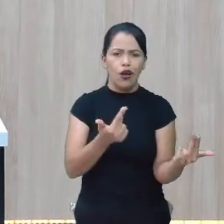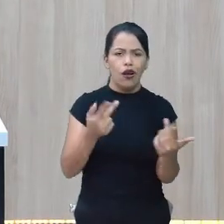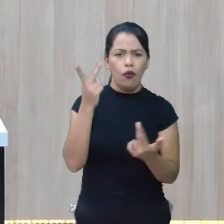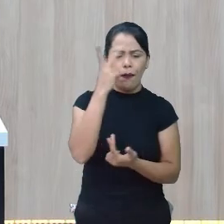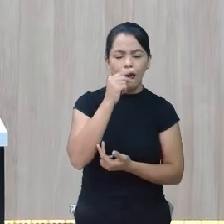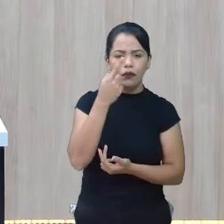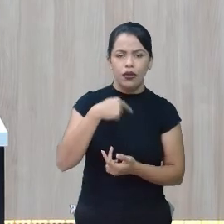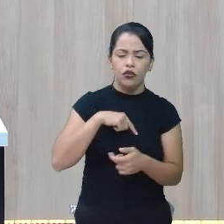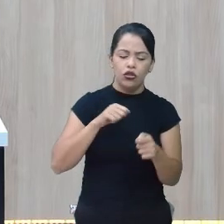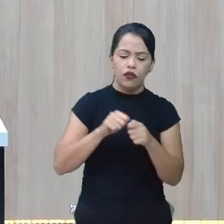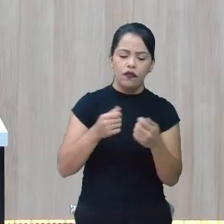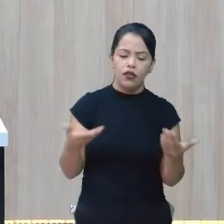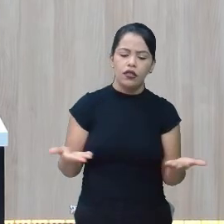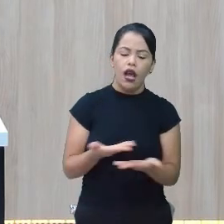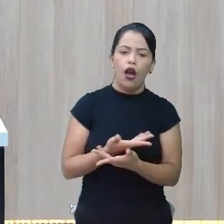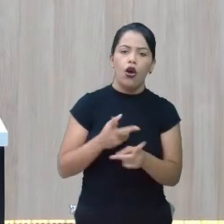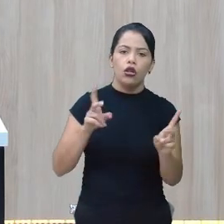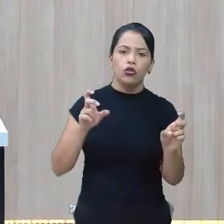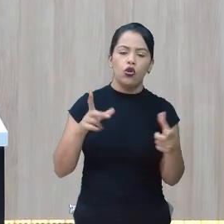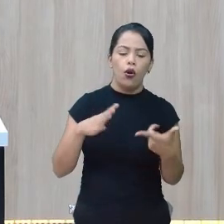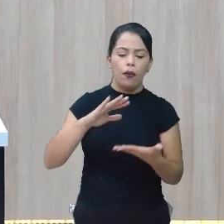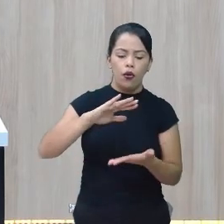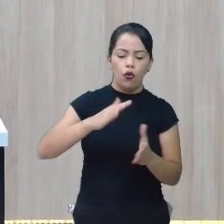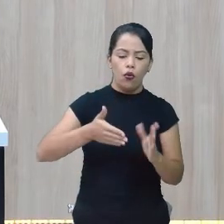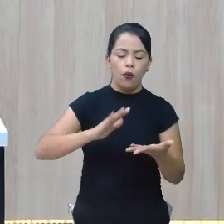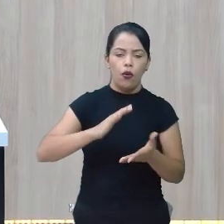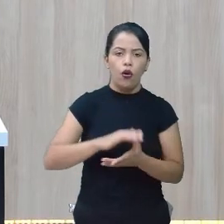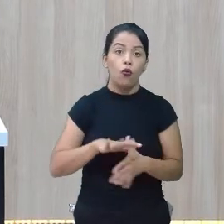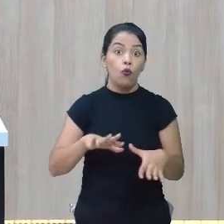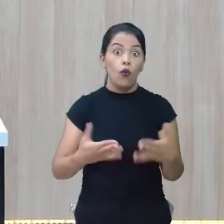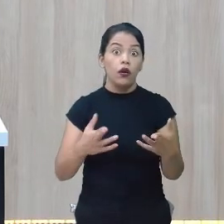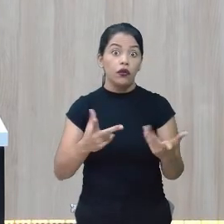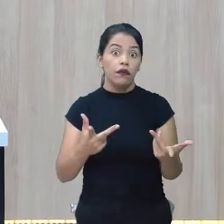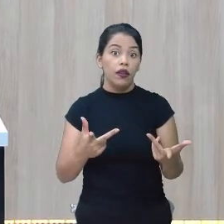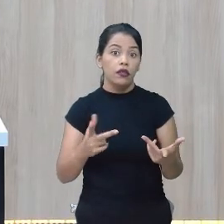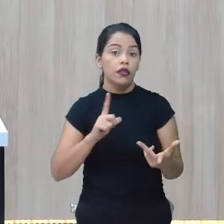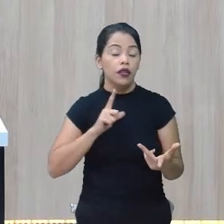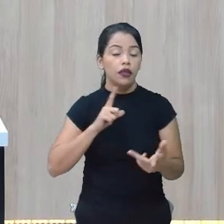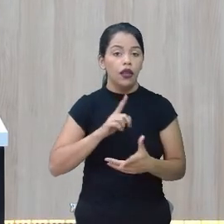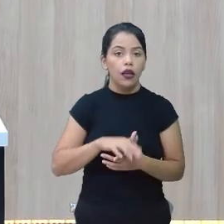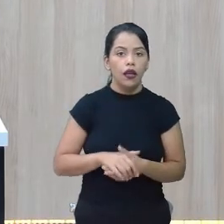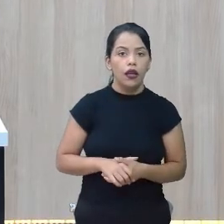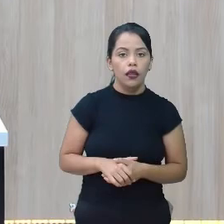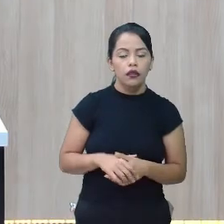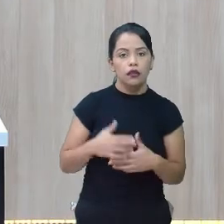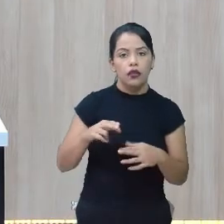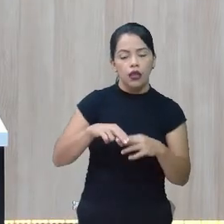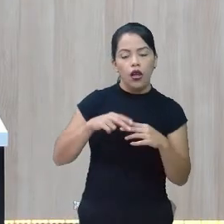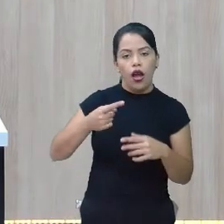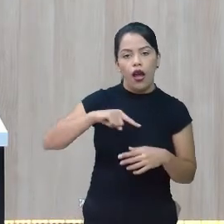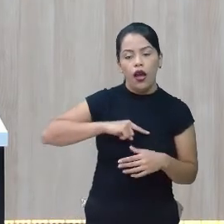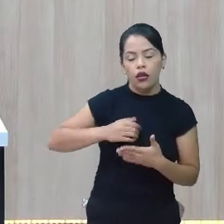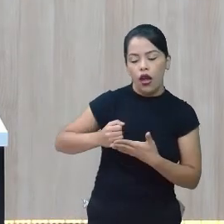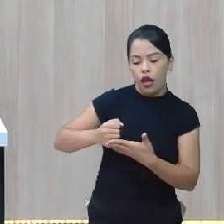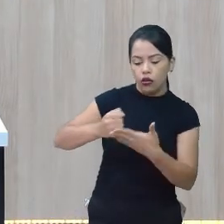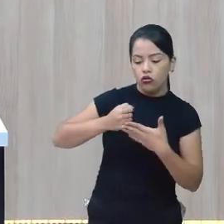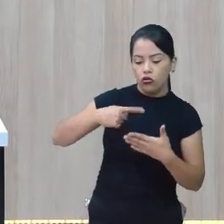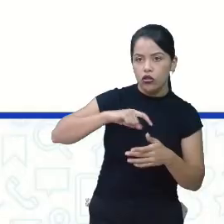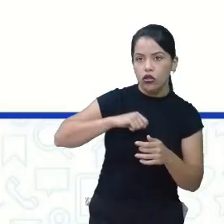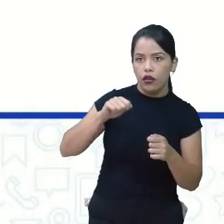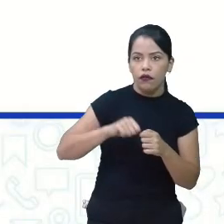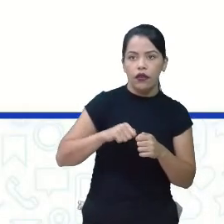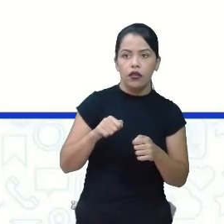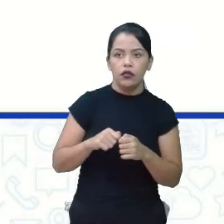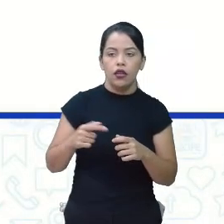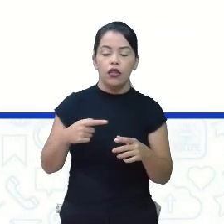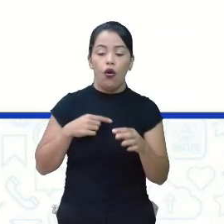gente fez agora em relação ao bloco. Qual que é a diferença e, inclusive, ajuda a gente a fazer essa multiplicação? É que no